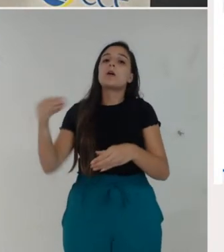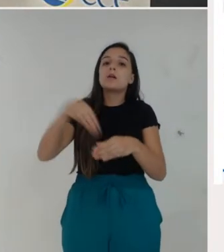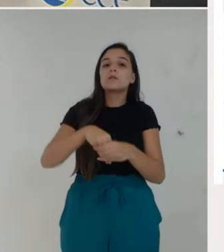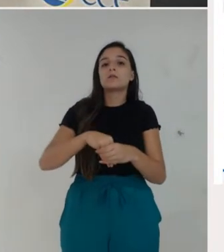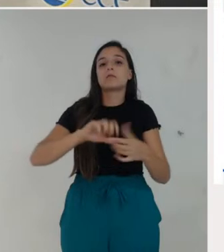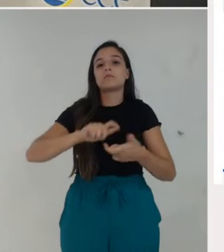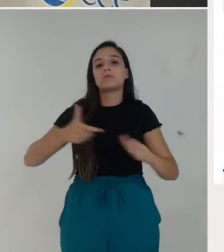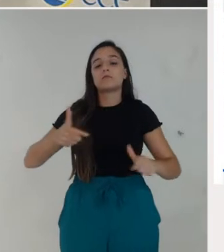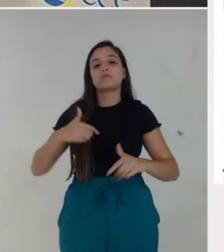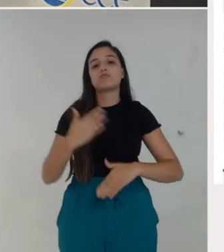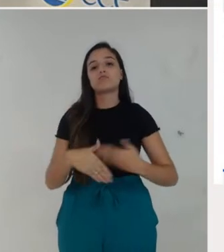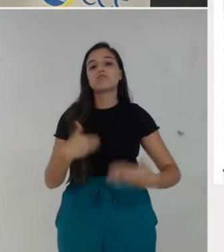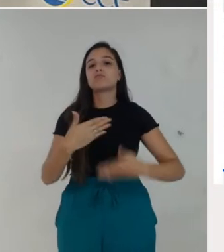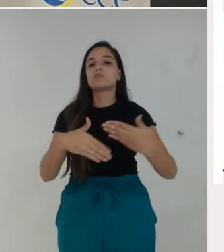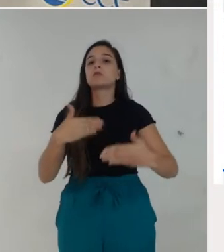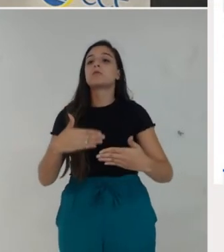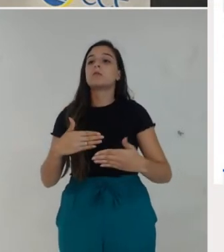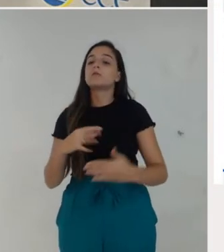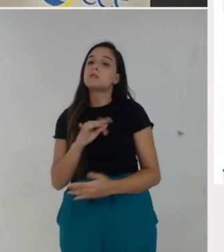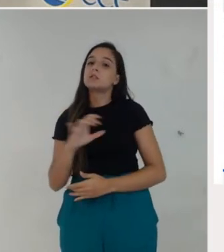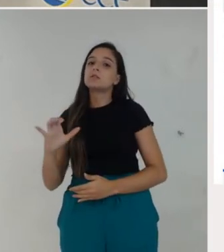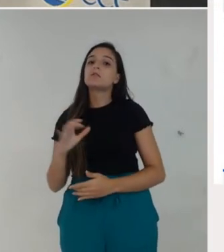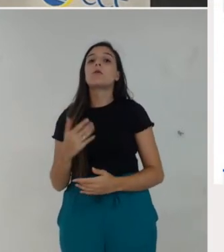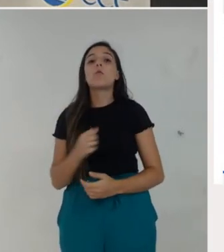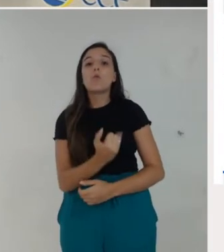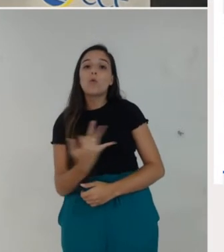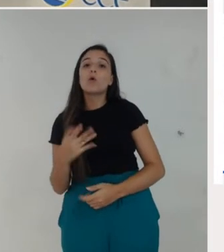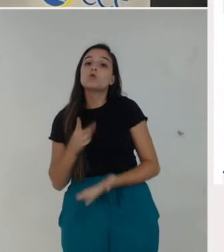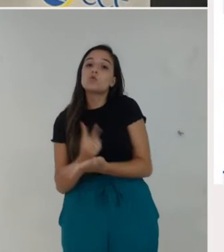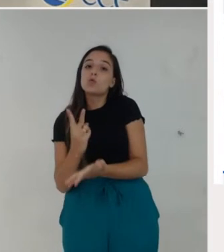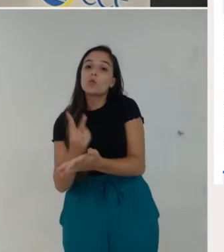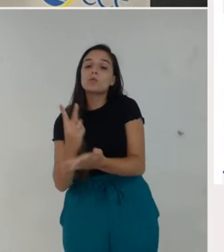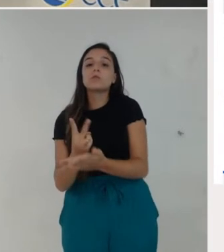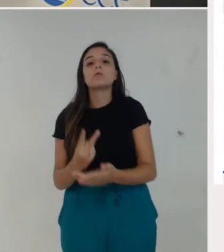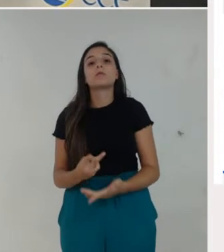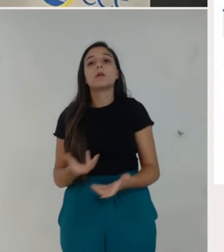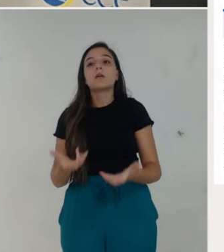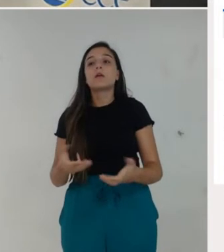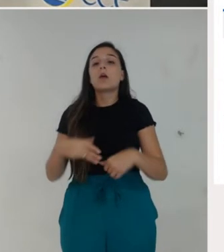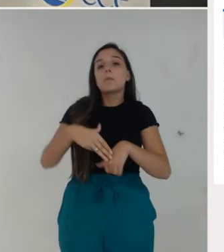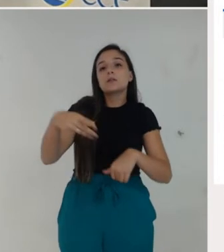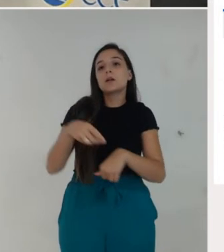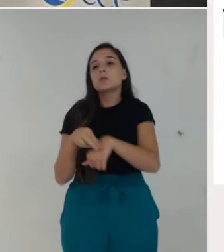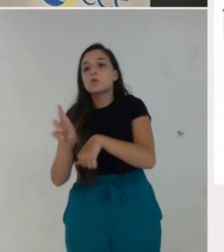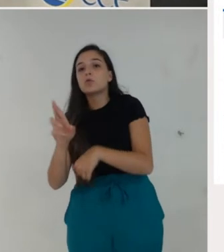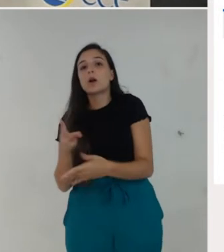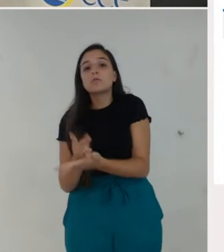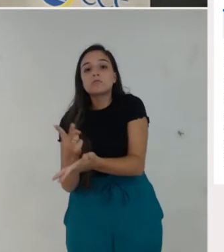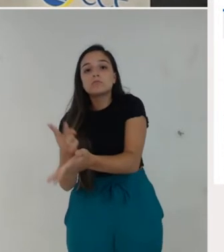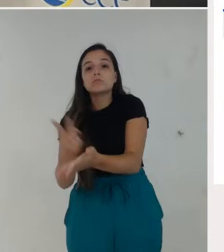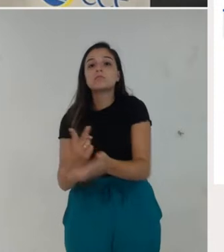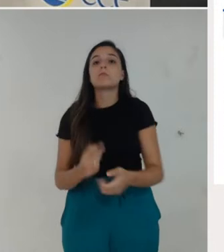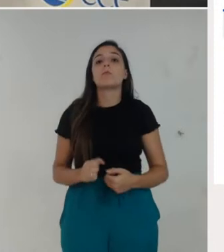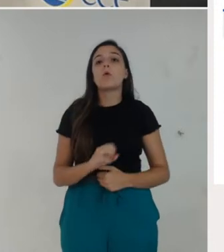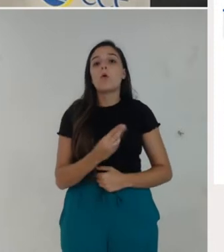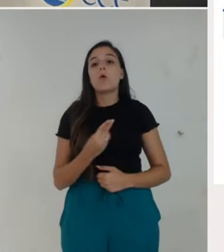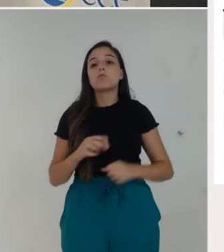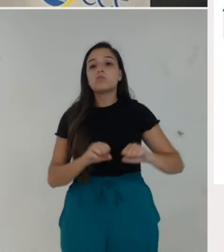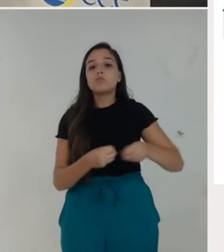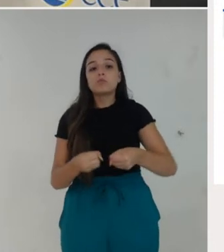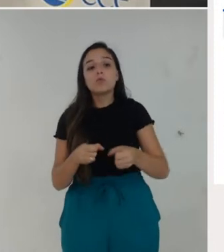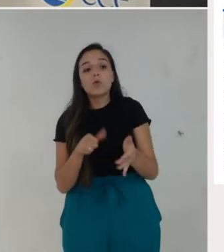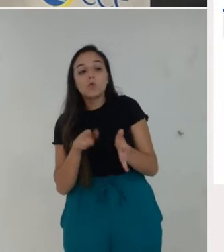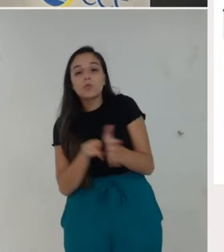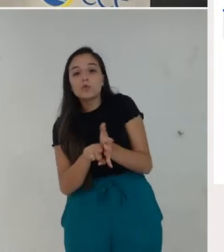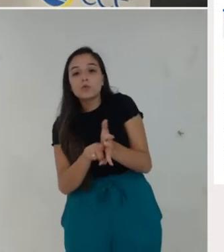núcleo durante o desenvolvimento do seu trabalho, e muitos deles continuam permanecendo porque querem ingressar mestrado, doutorado ou se engajam nos nossos